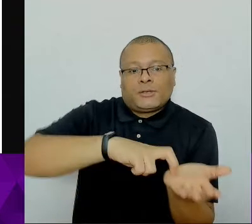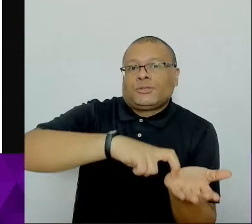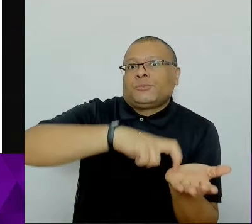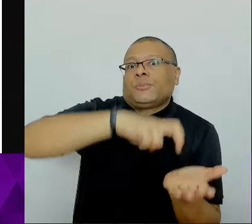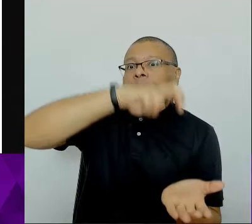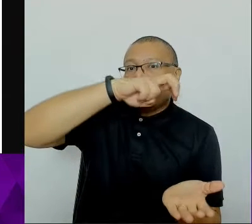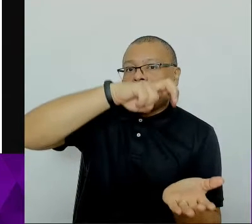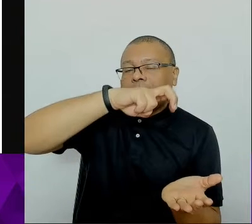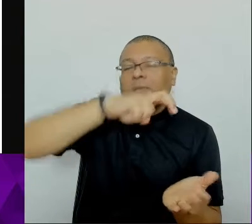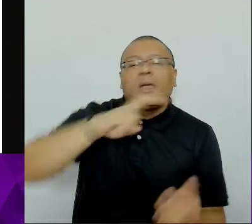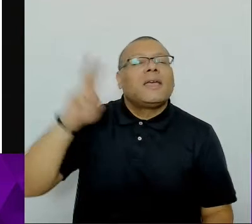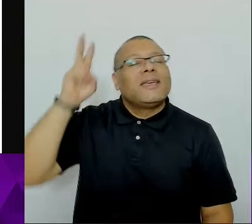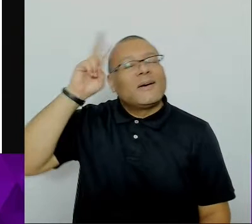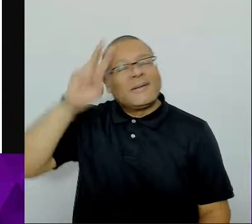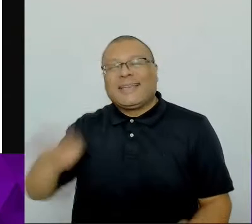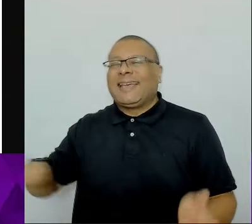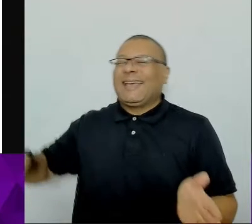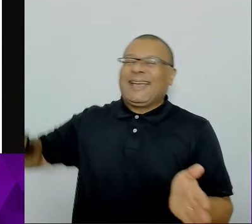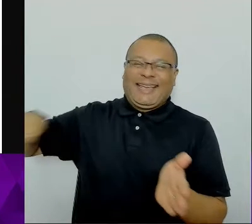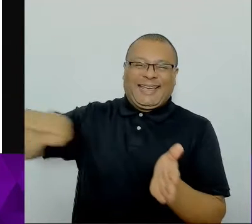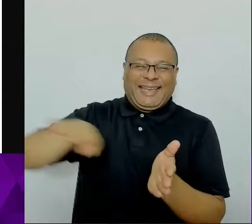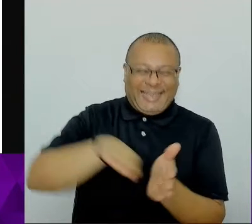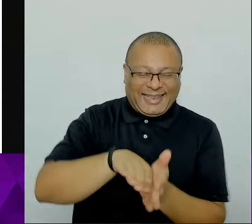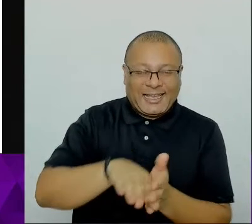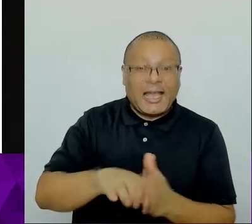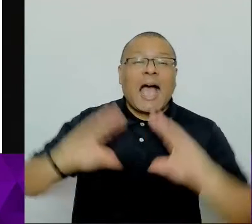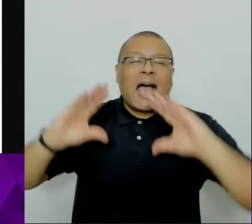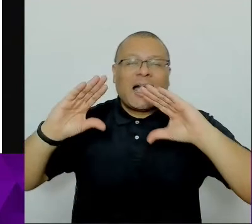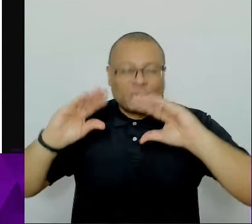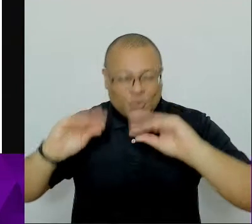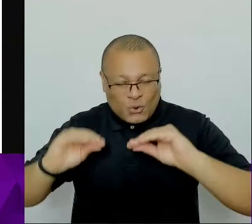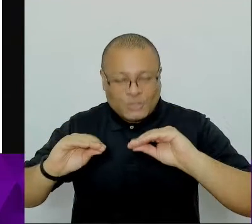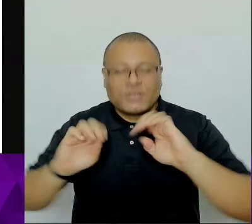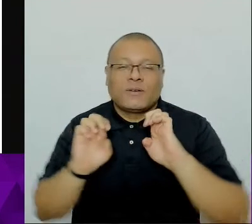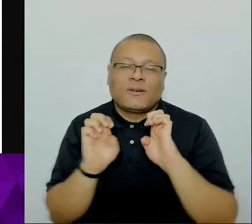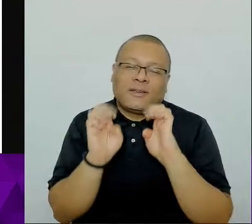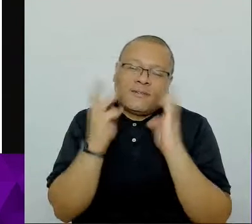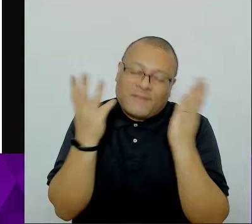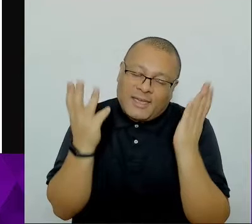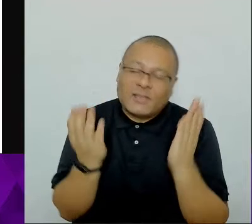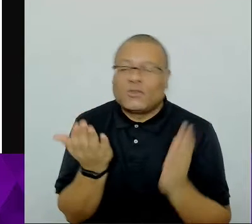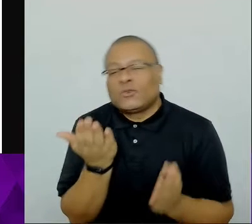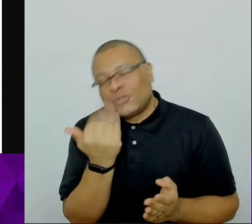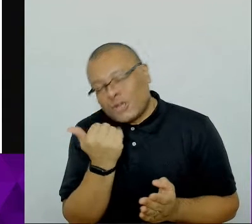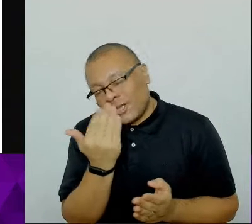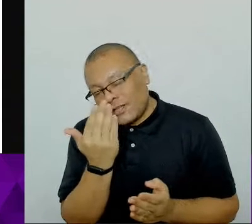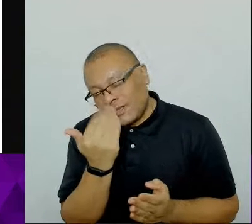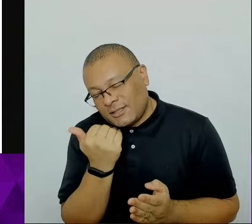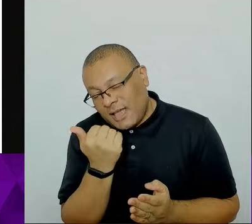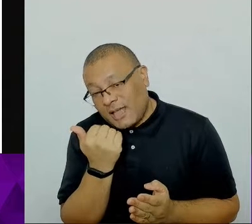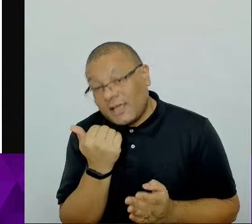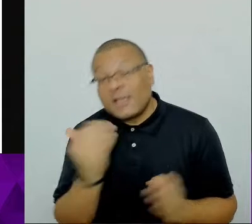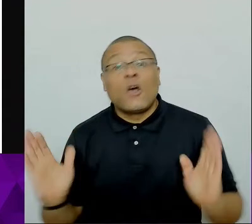E aí eu lembro que eu cheguei do jantar, né? Teve um dia do evento, aí o pessoal foi jantar, fui jantar com o pessoal, voltei pro